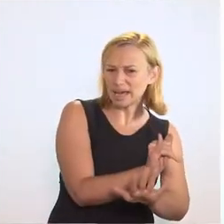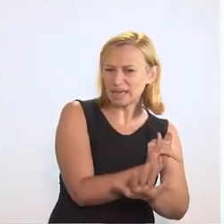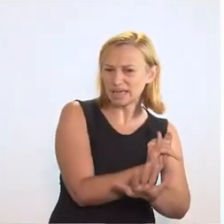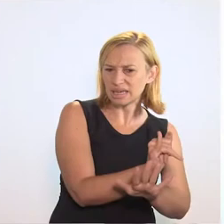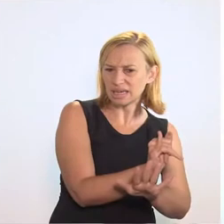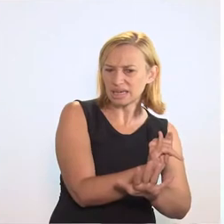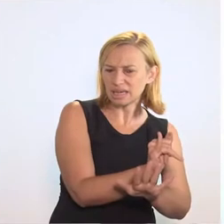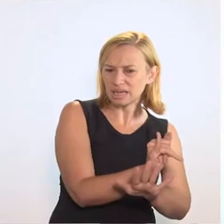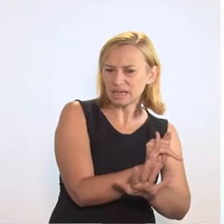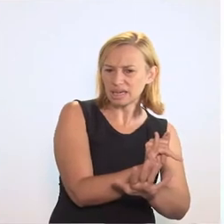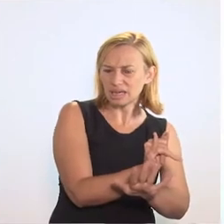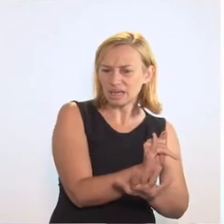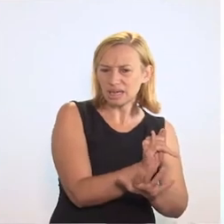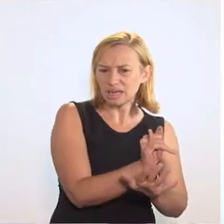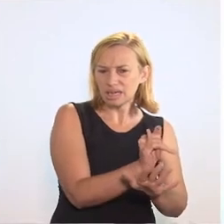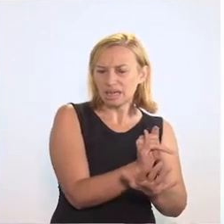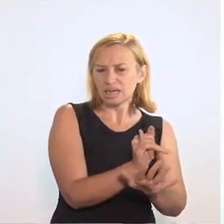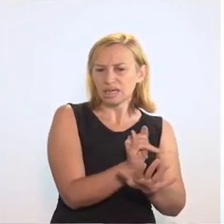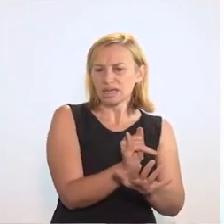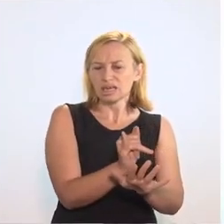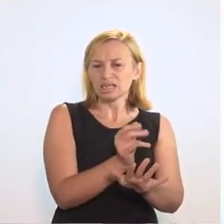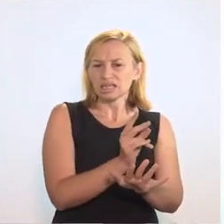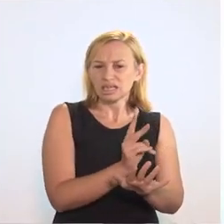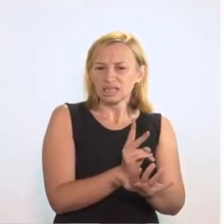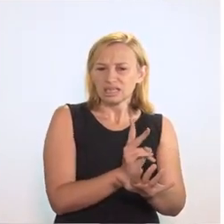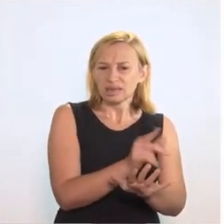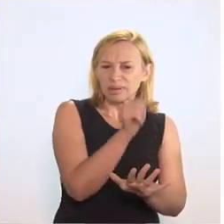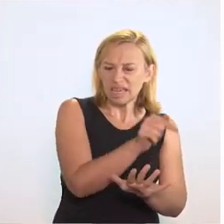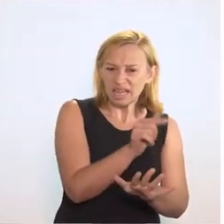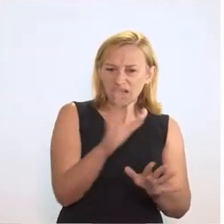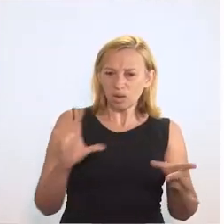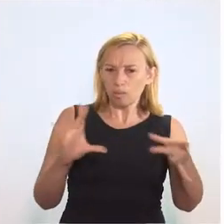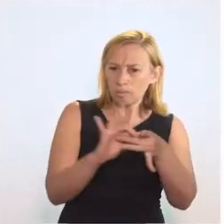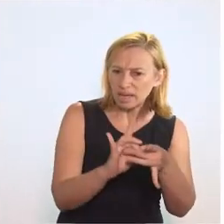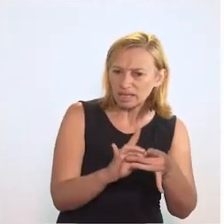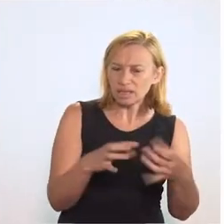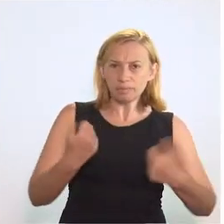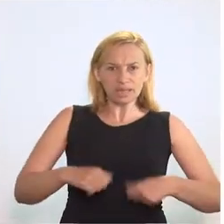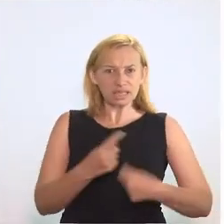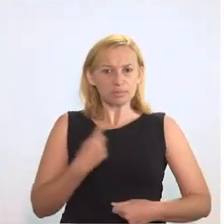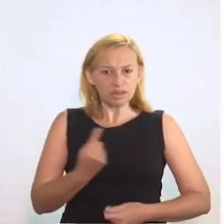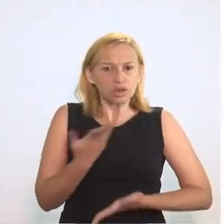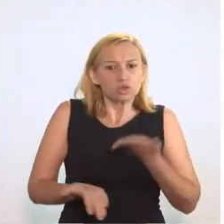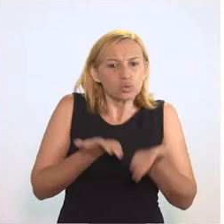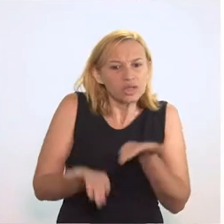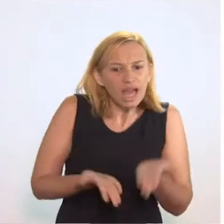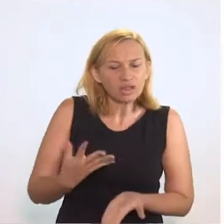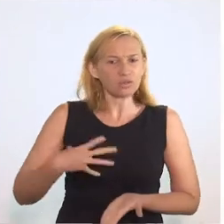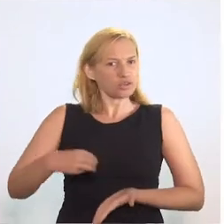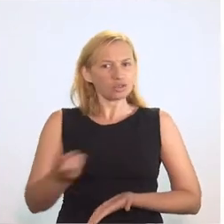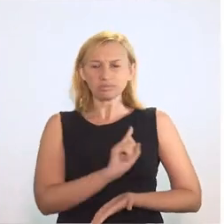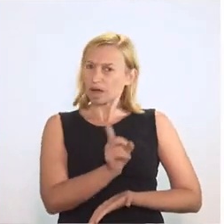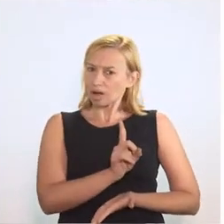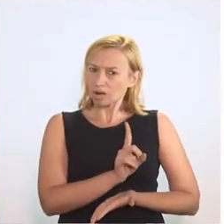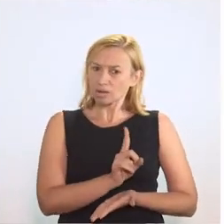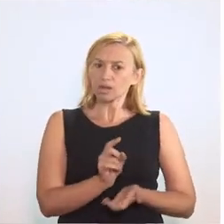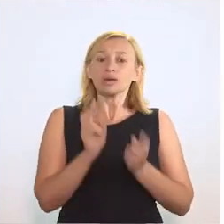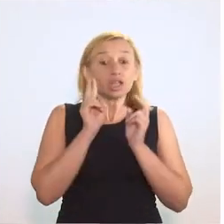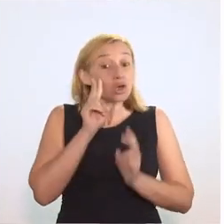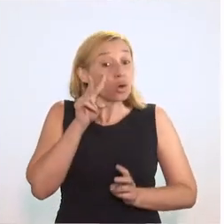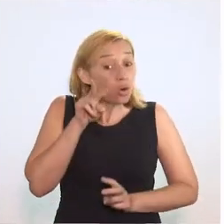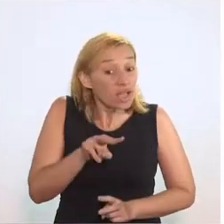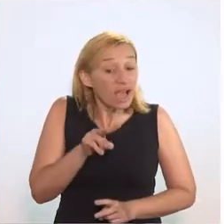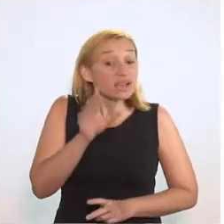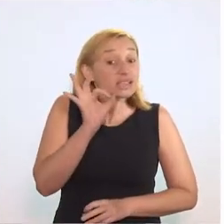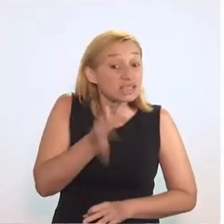que falta nessa conta, ou mesmo o pai presente, não é só ele também que completa o que precisa para a gente cuidar de uma criança. Né? Então, a gente